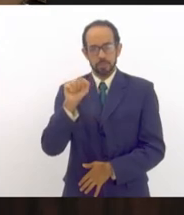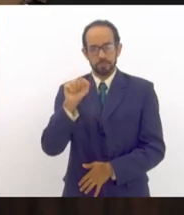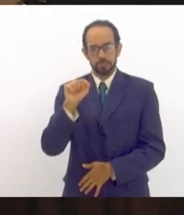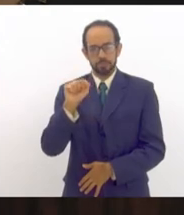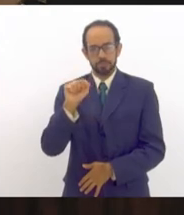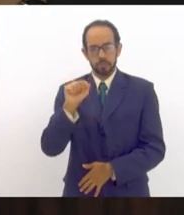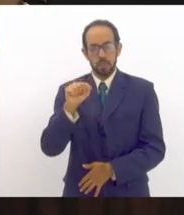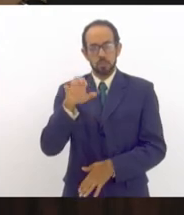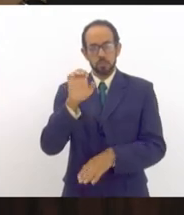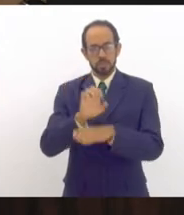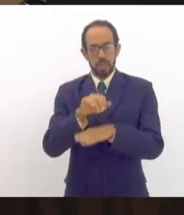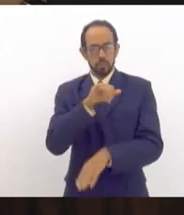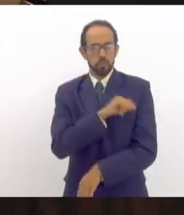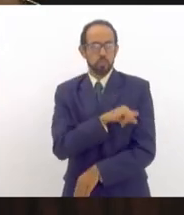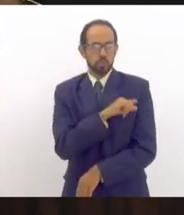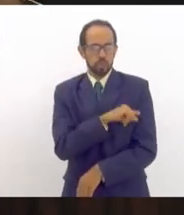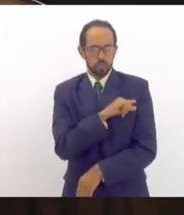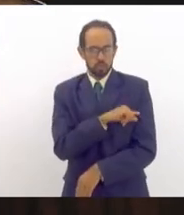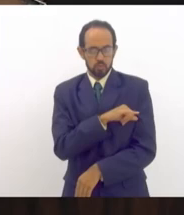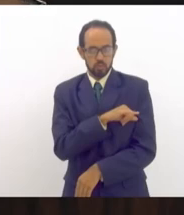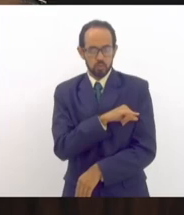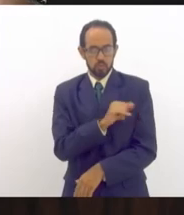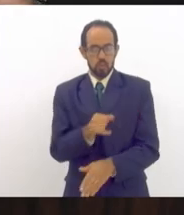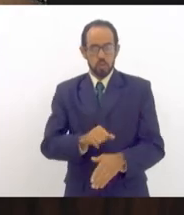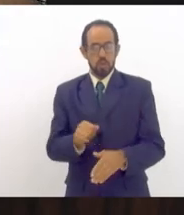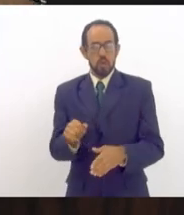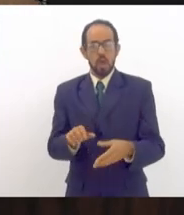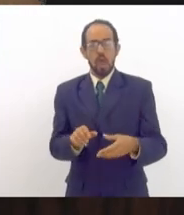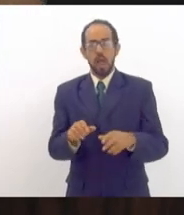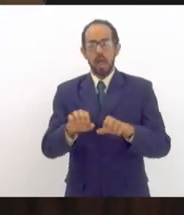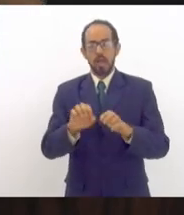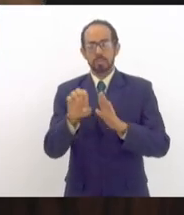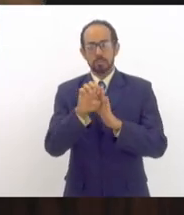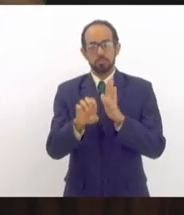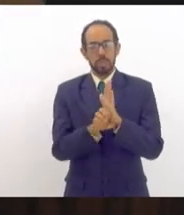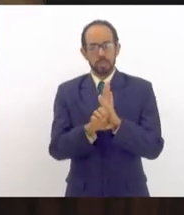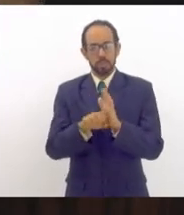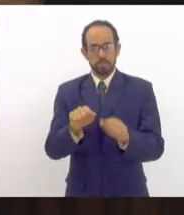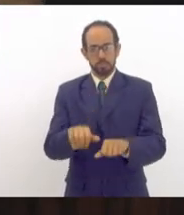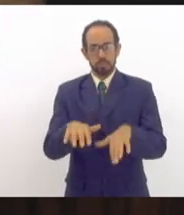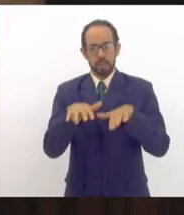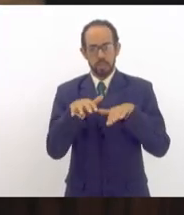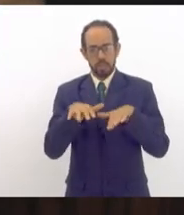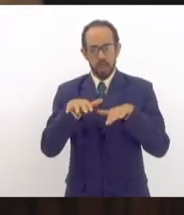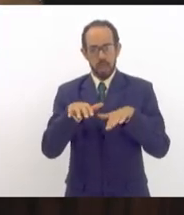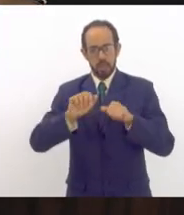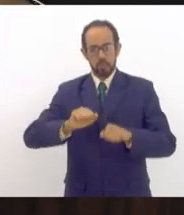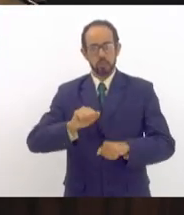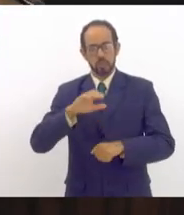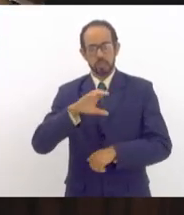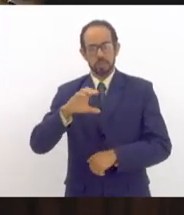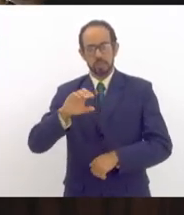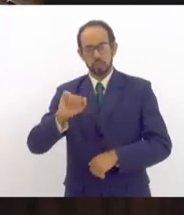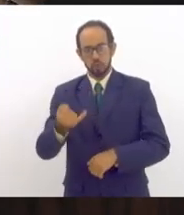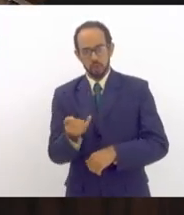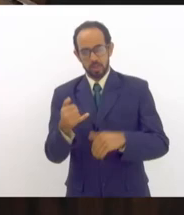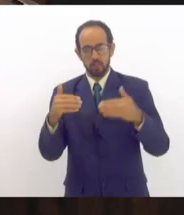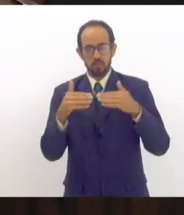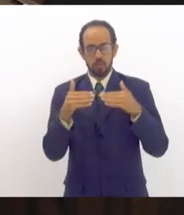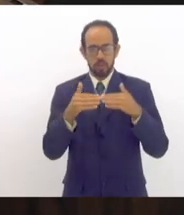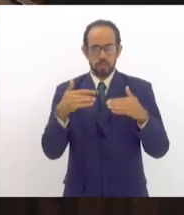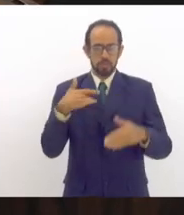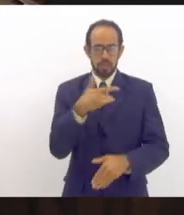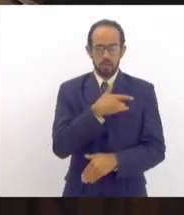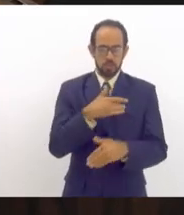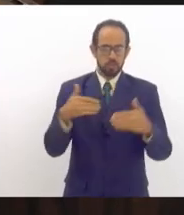do Estado do Rio de Janeiro parecidas das emendas de plenadas as comissões de constituições de Justiça favorável de saúde favorável